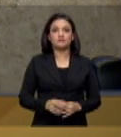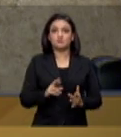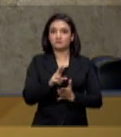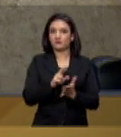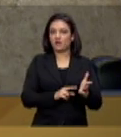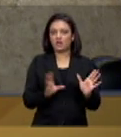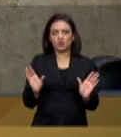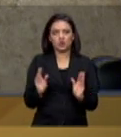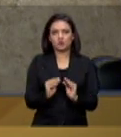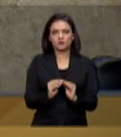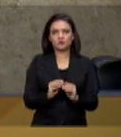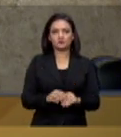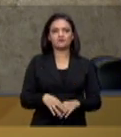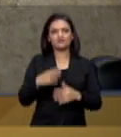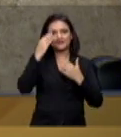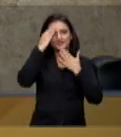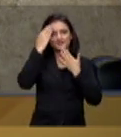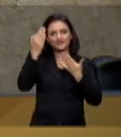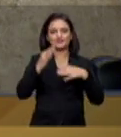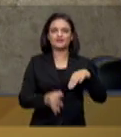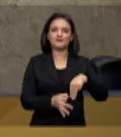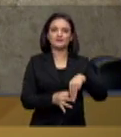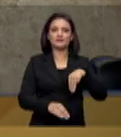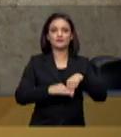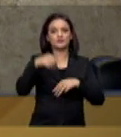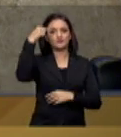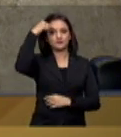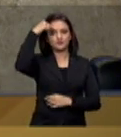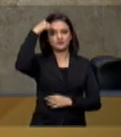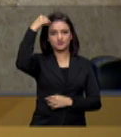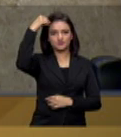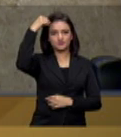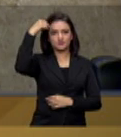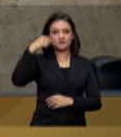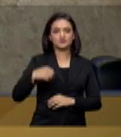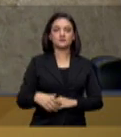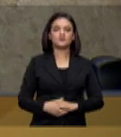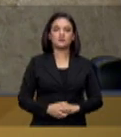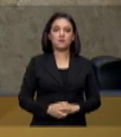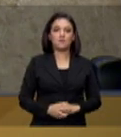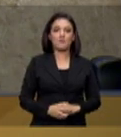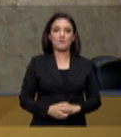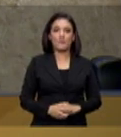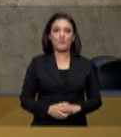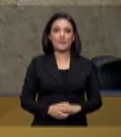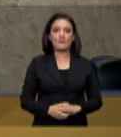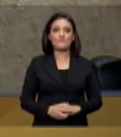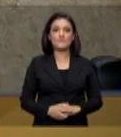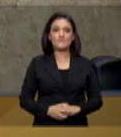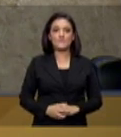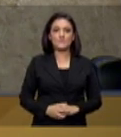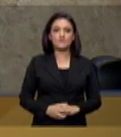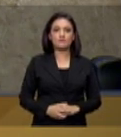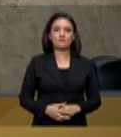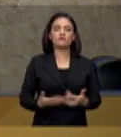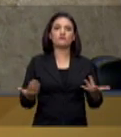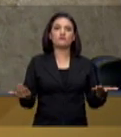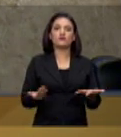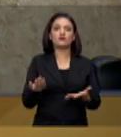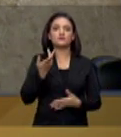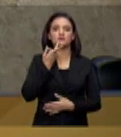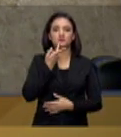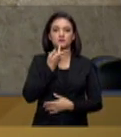Luiz Alberto Barroso, pelo relatório objetivo, mas preciso. E concedo a palavra,